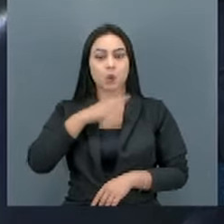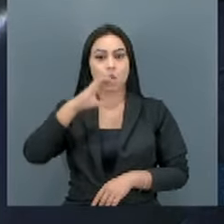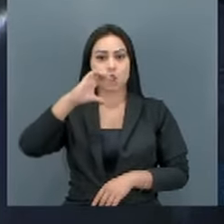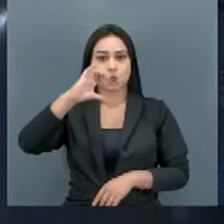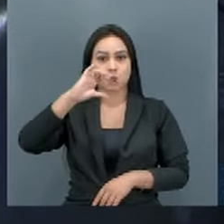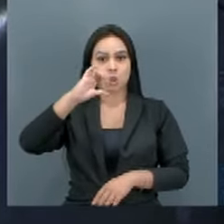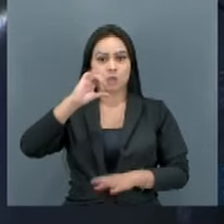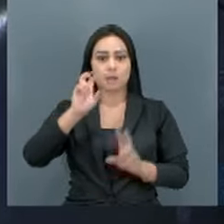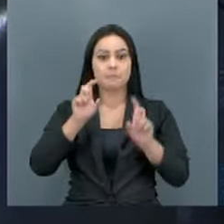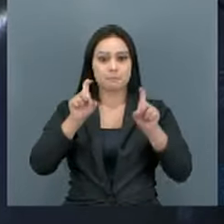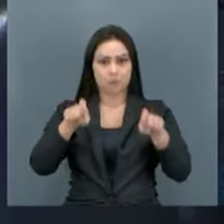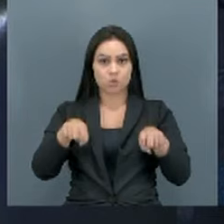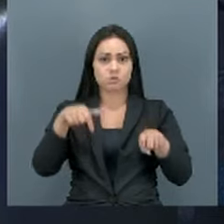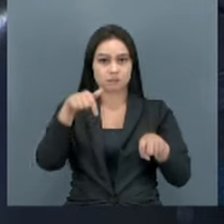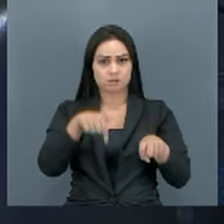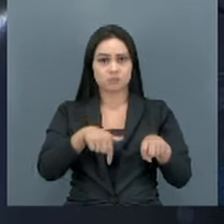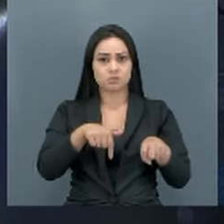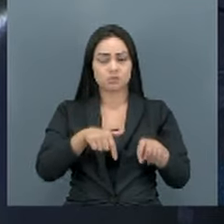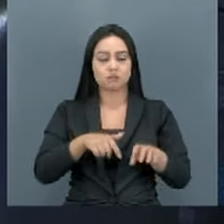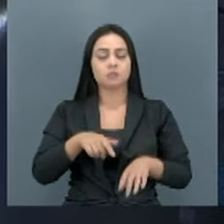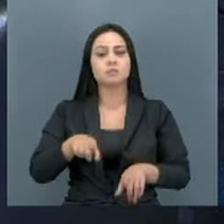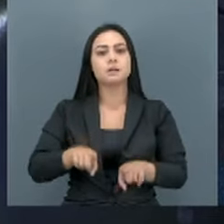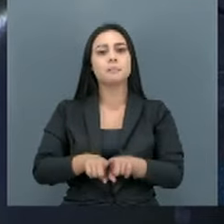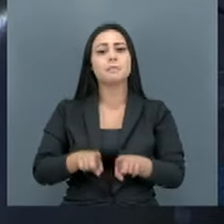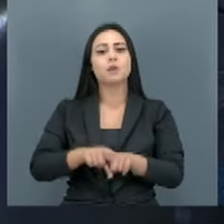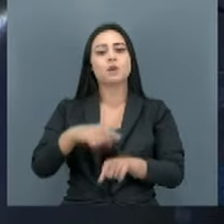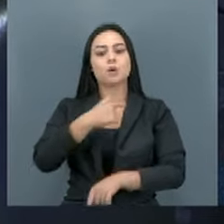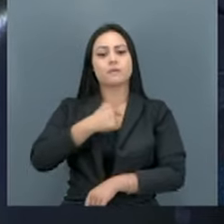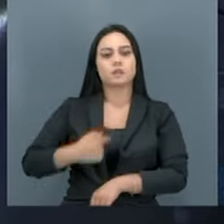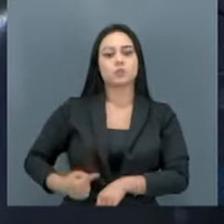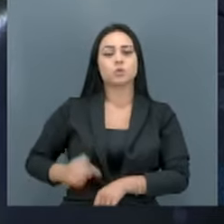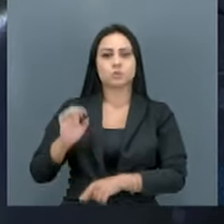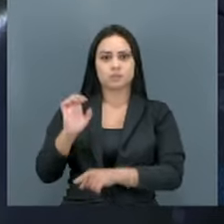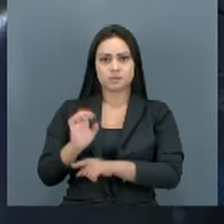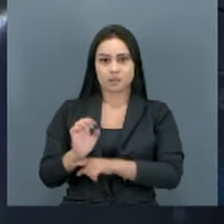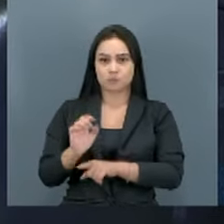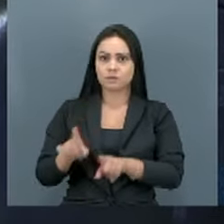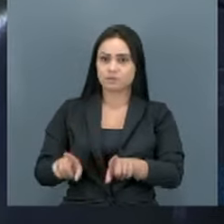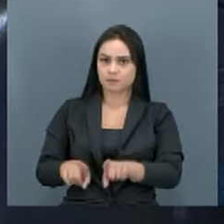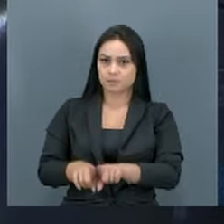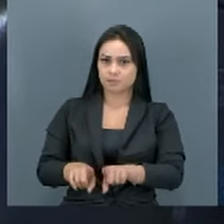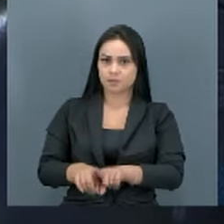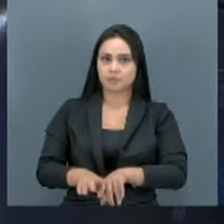mandato, né, fui inclusive governador do estado também,